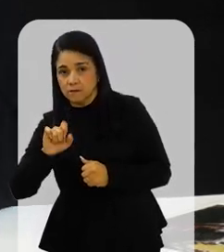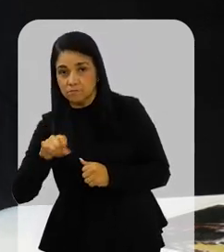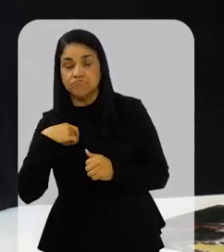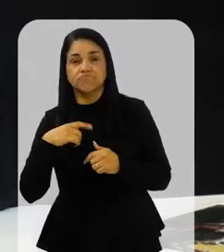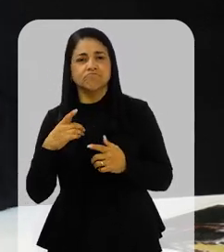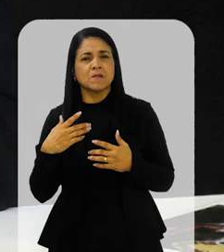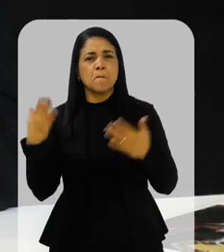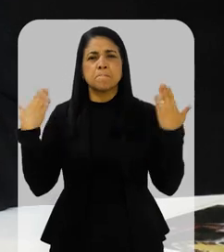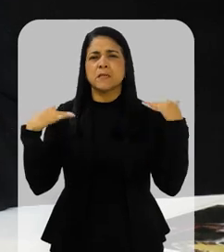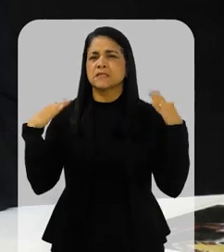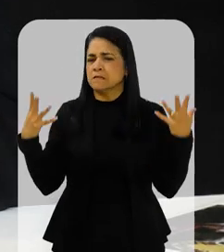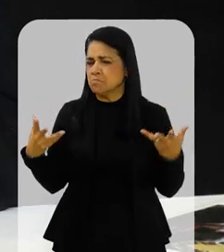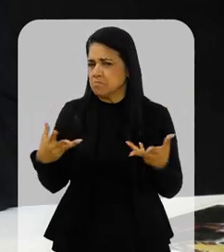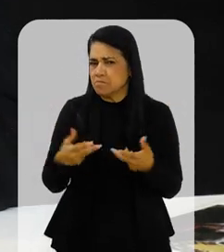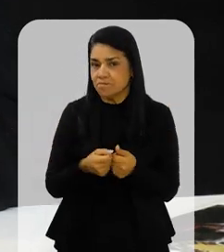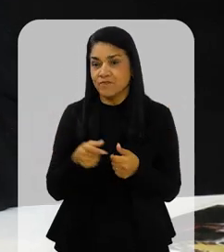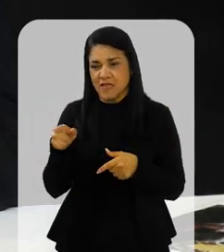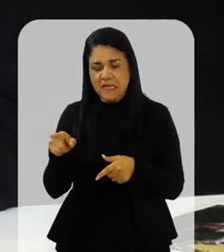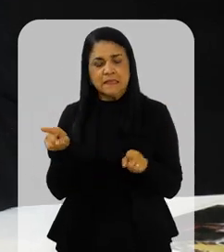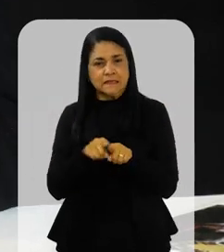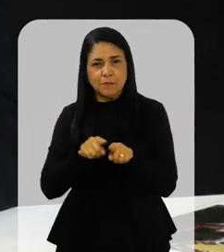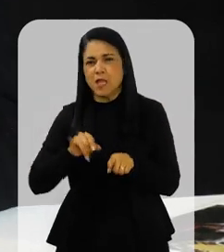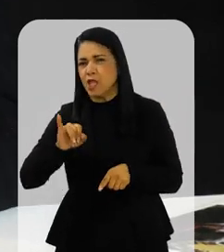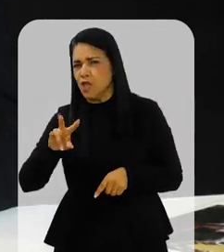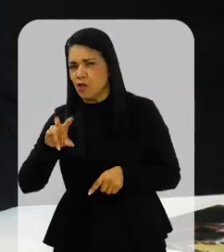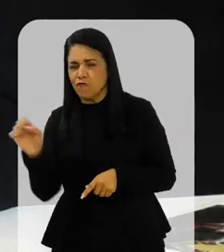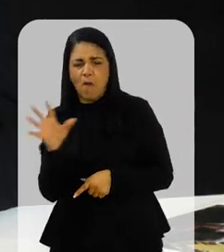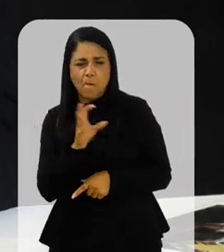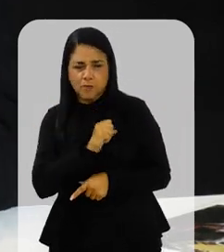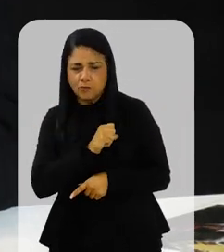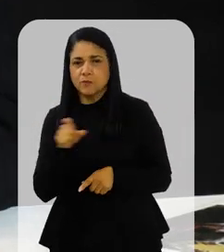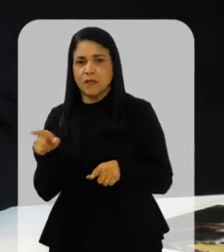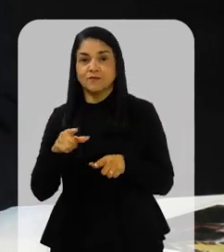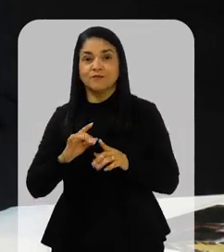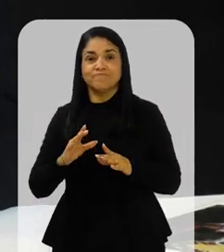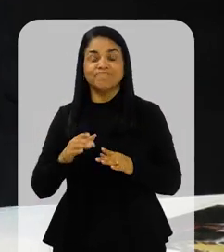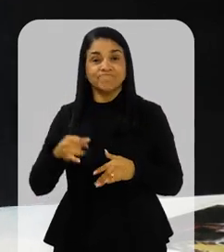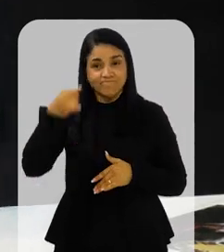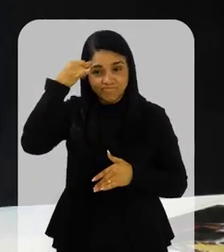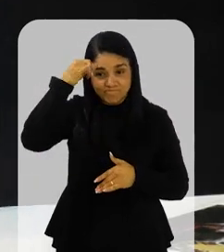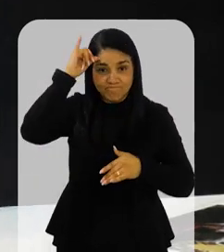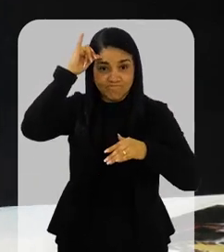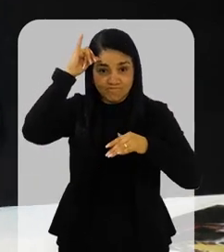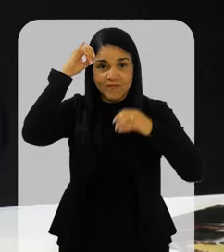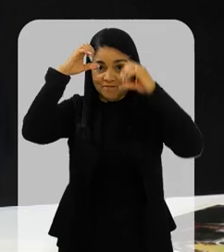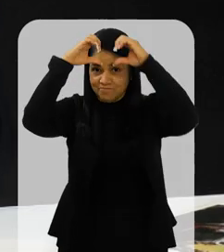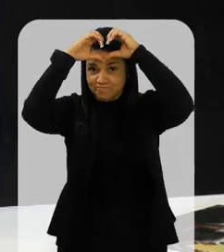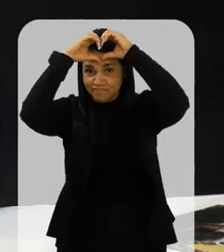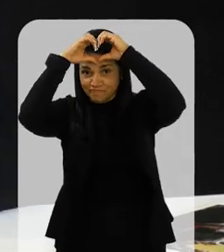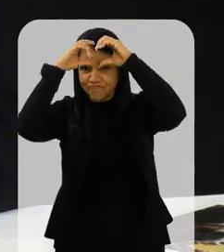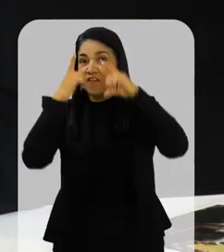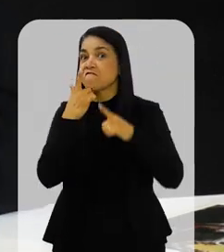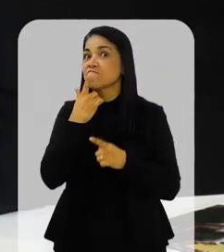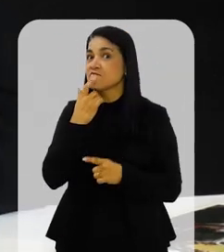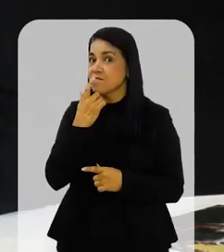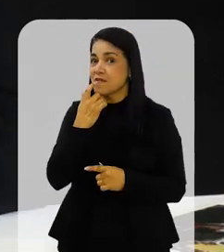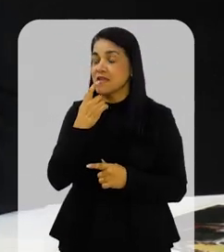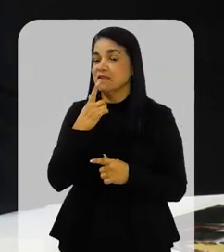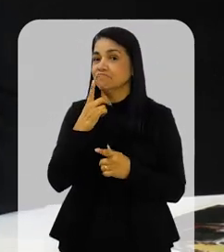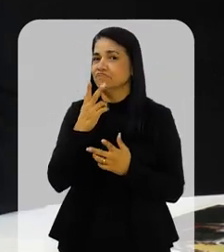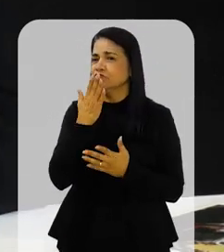maravilhoso, né? Porque o Ivo também é um apaixonado, mas aí, no caso, ele torcedor é... torcedor do Garantido. Garantido, né? O Ivo é vermelho,